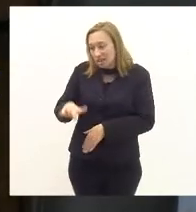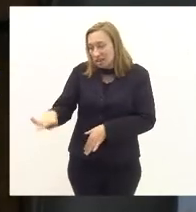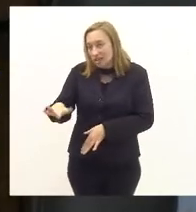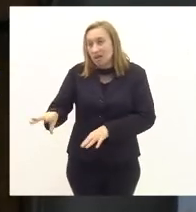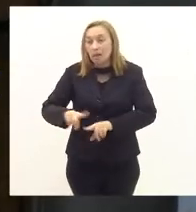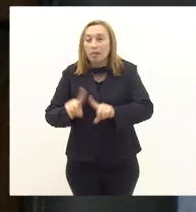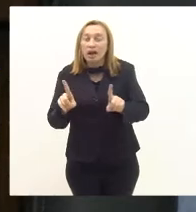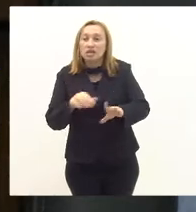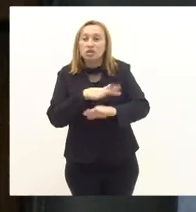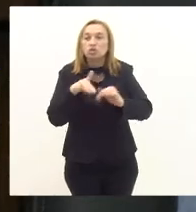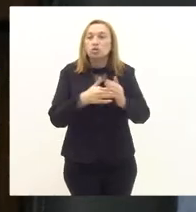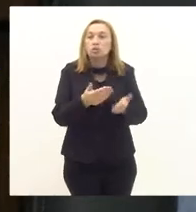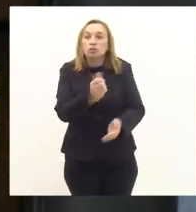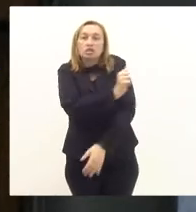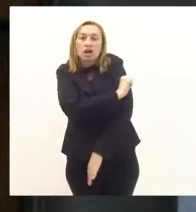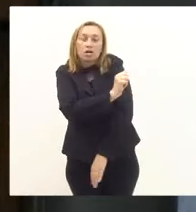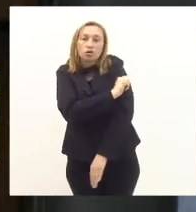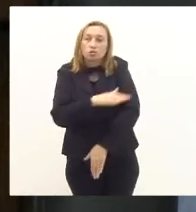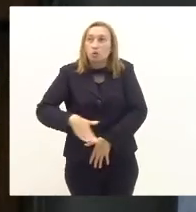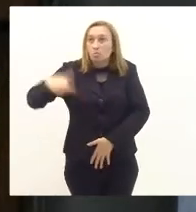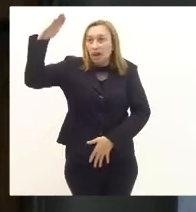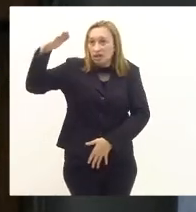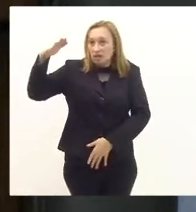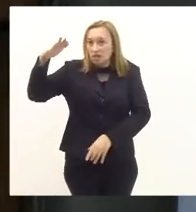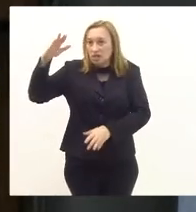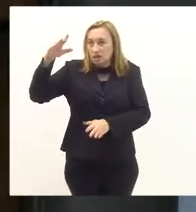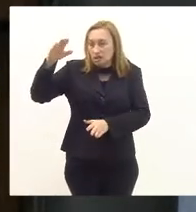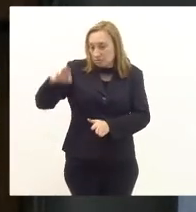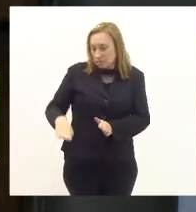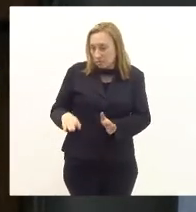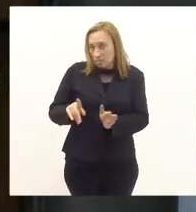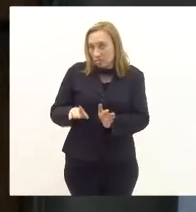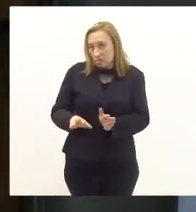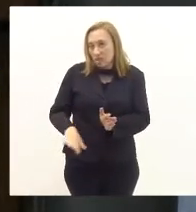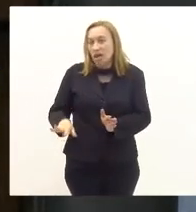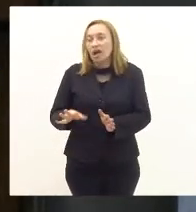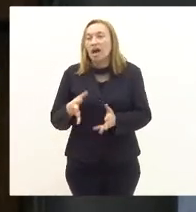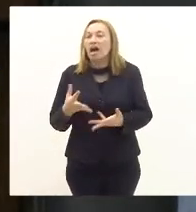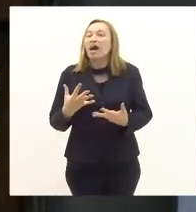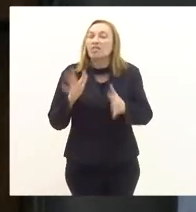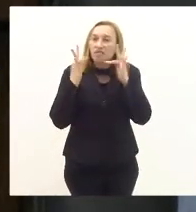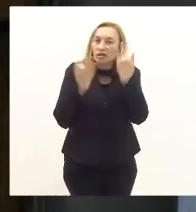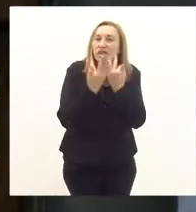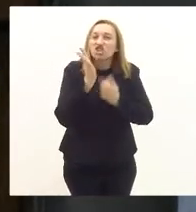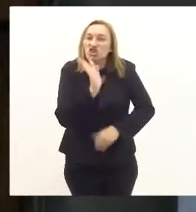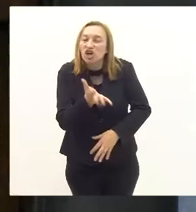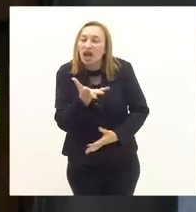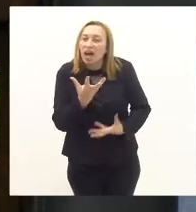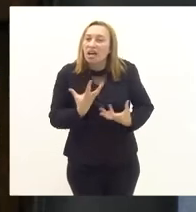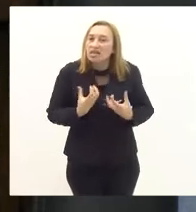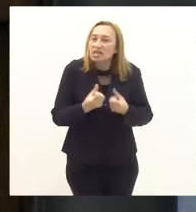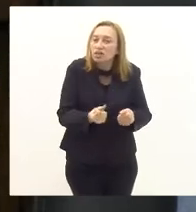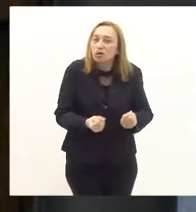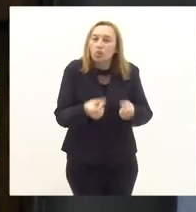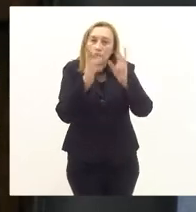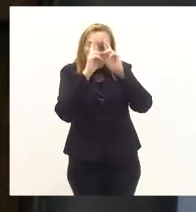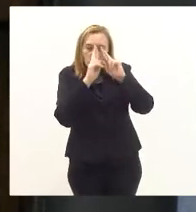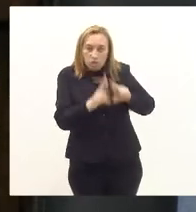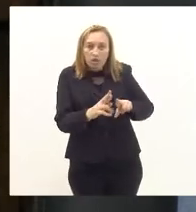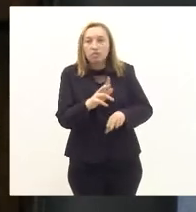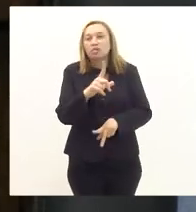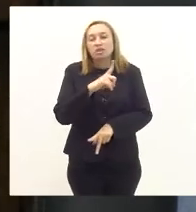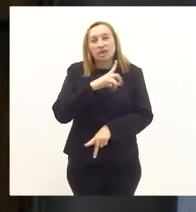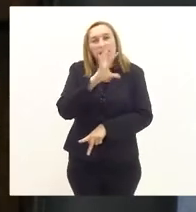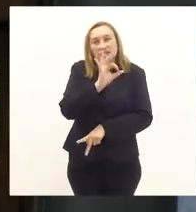aqueles alunos maiores e menores, cujo a família já abraçou, já tem o respeito, de fato,